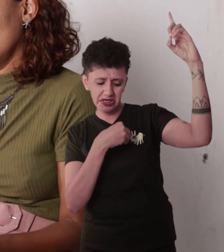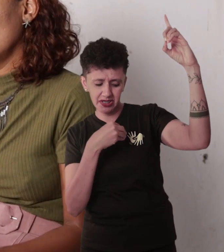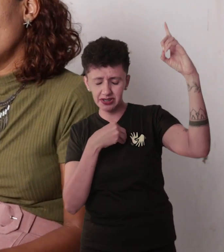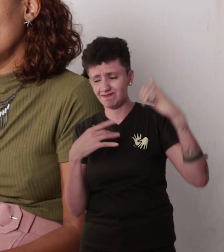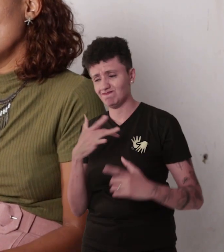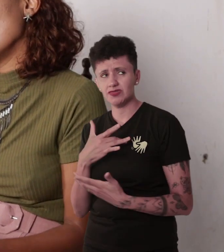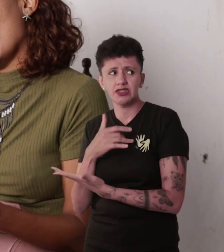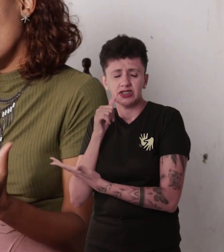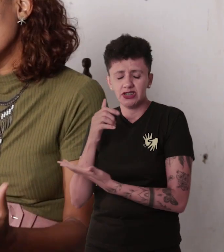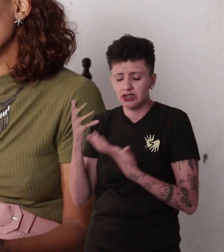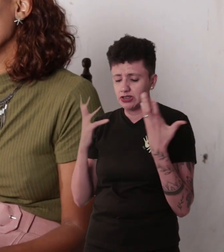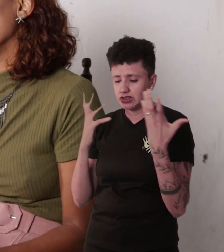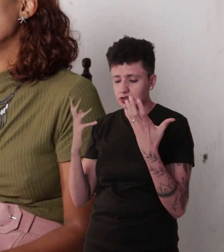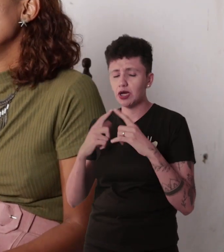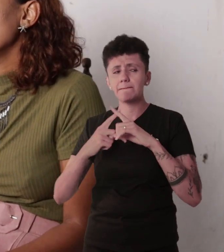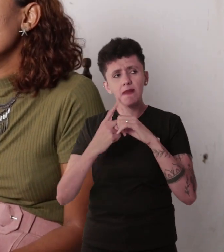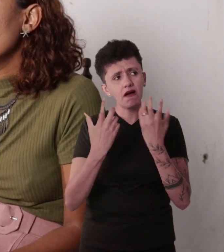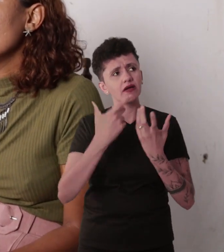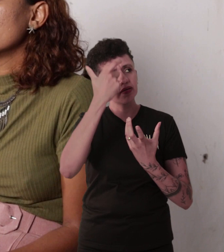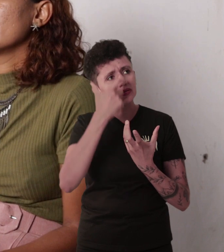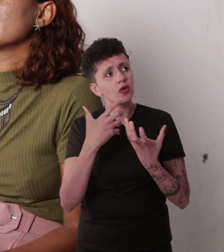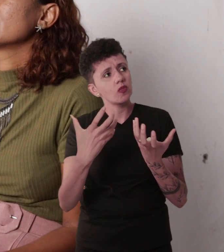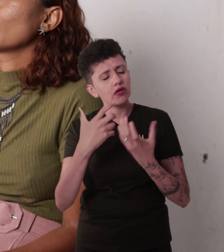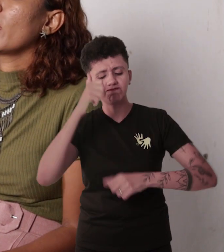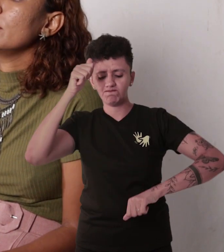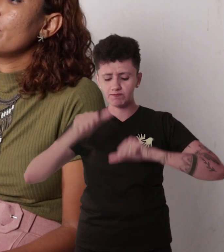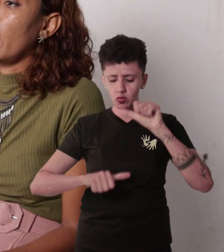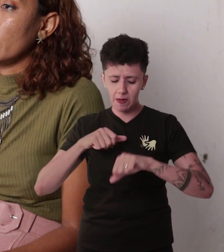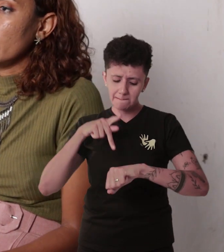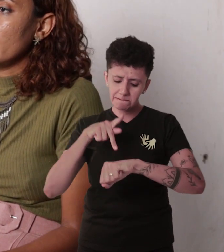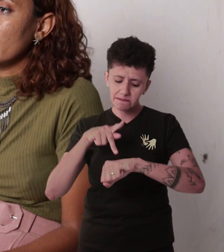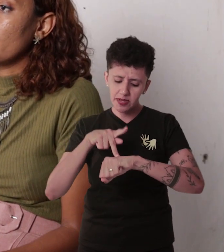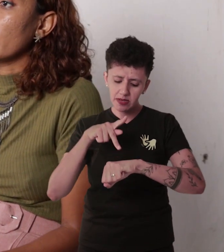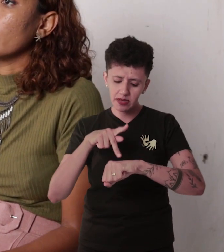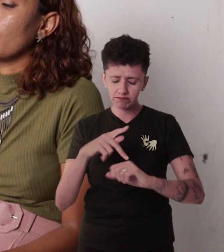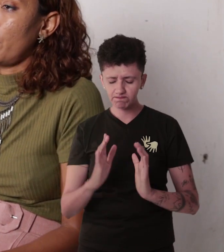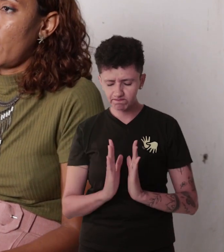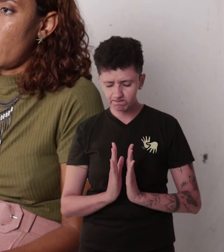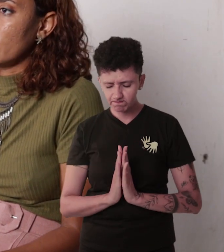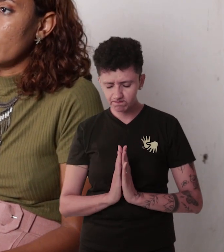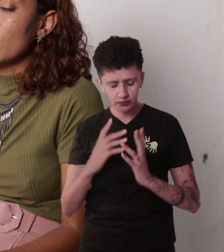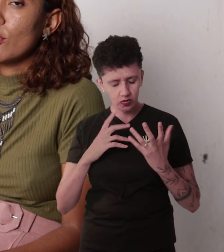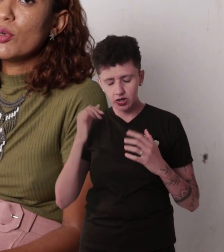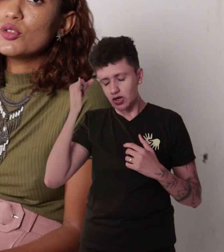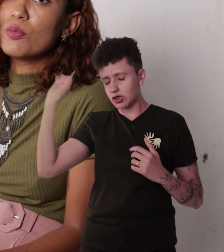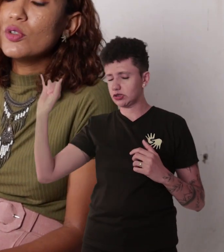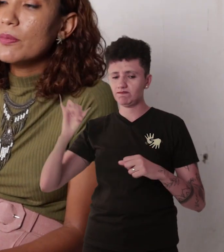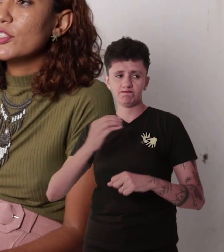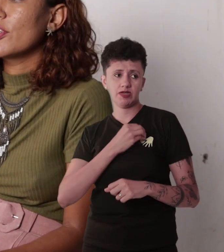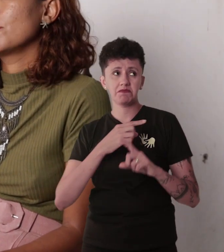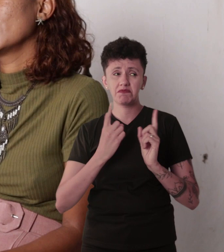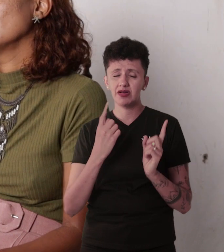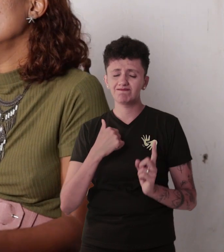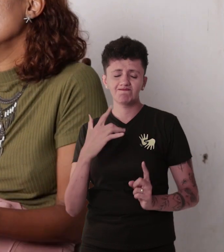pecar, mas eu queria ser transformado em pedra para que eu não pecasse. Mas como eu sou